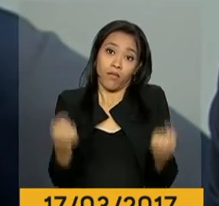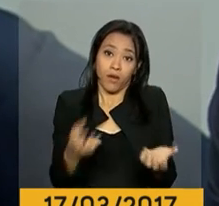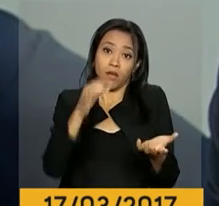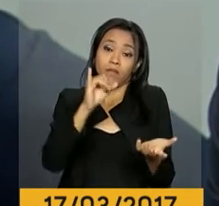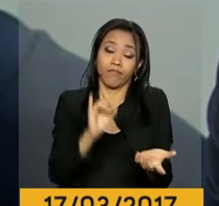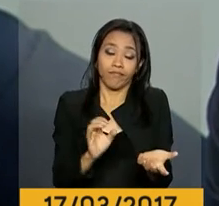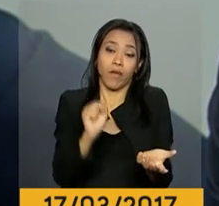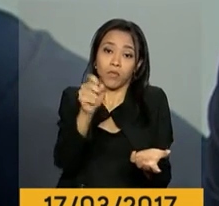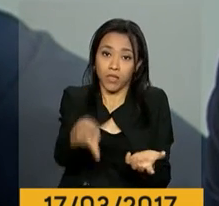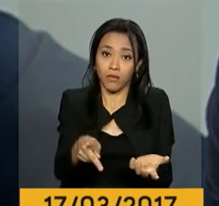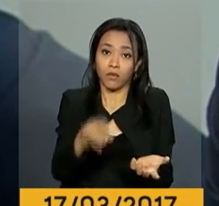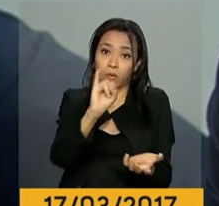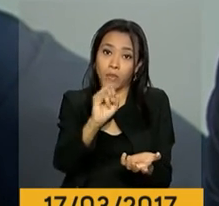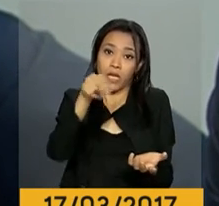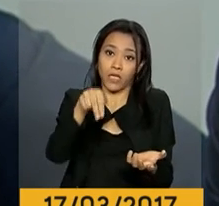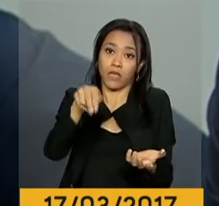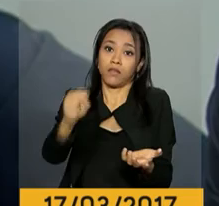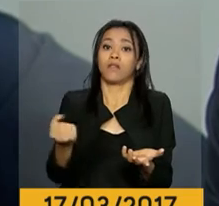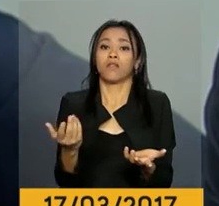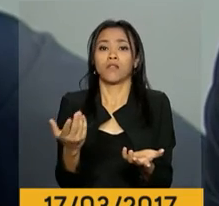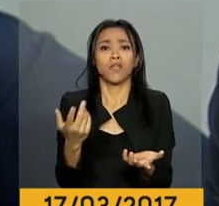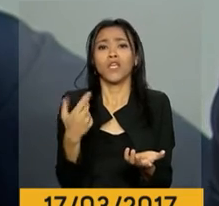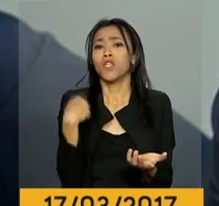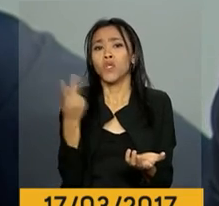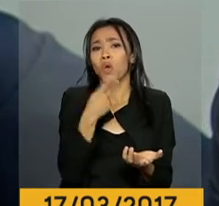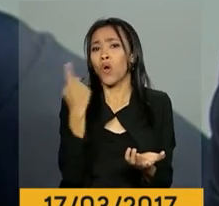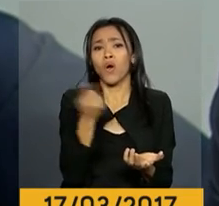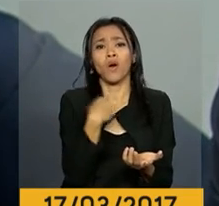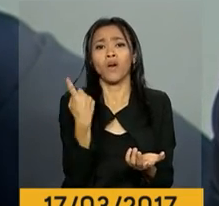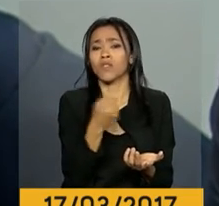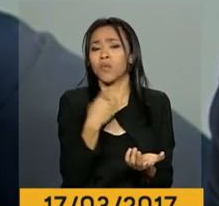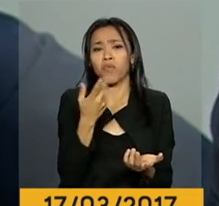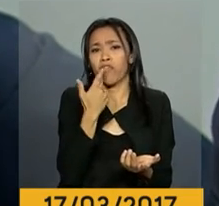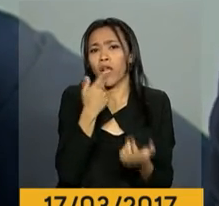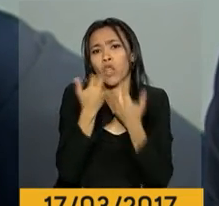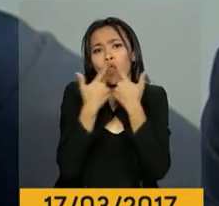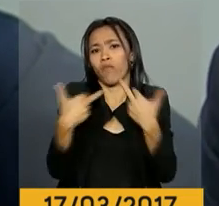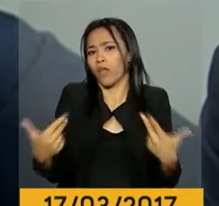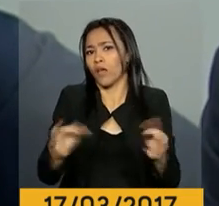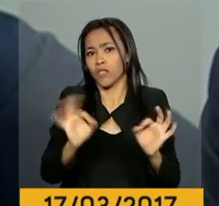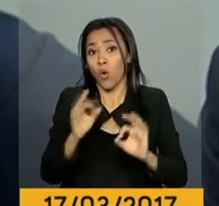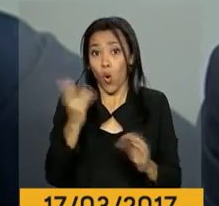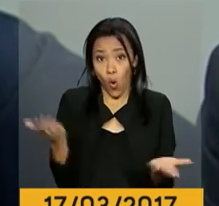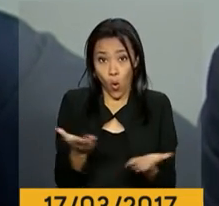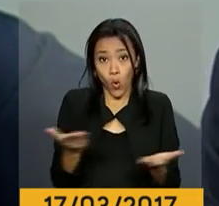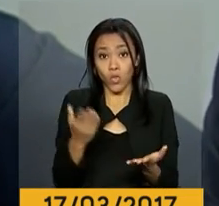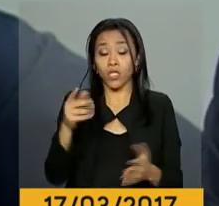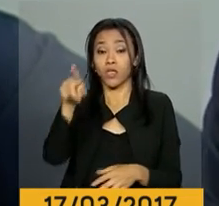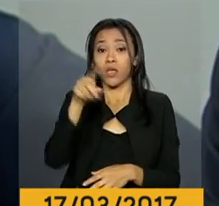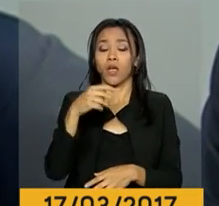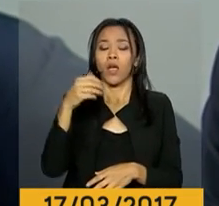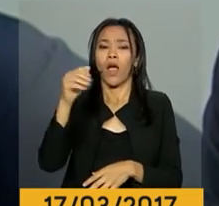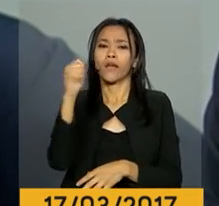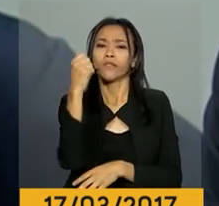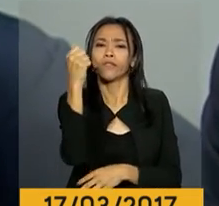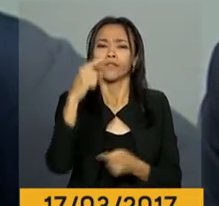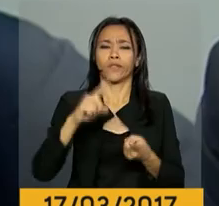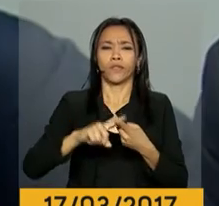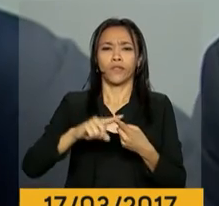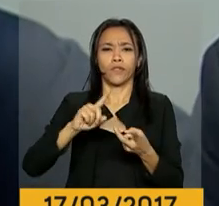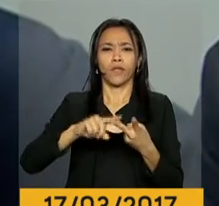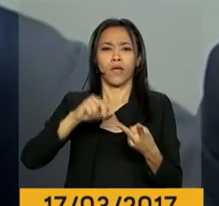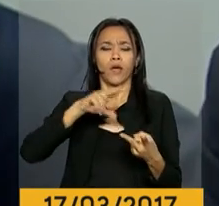estamos fazendo, cometendo nenhuma novidade. Hoje os senhores veem, a Argentina é 65 anos, Portugal